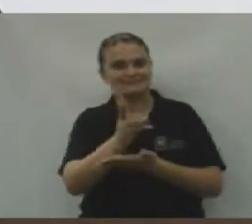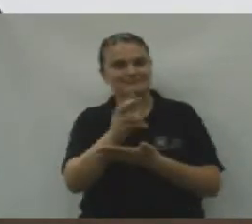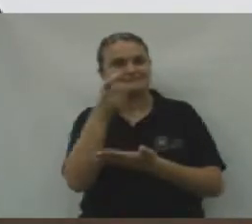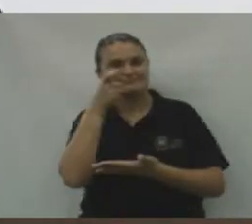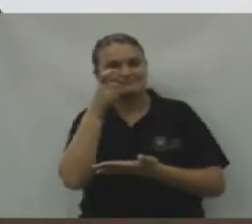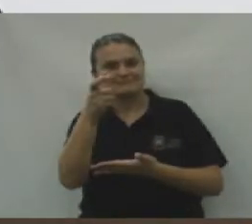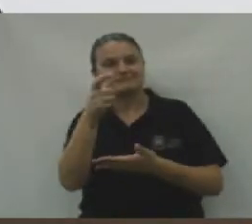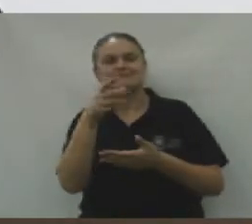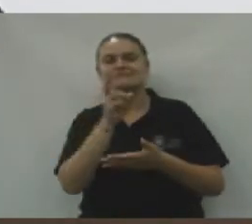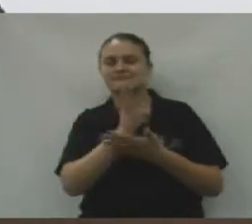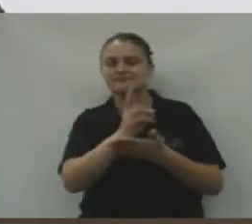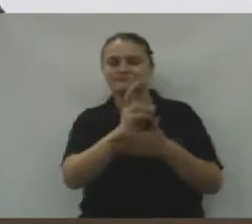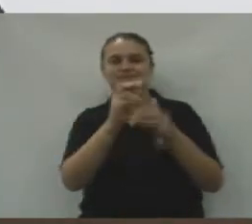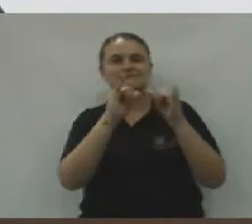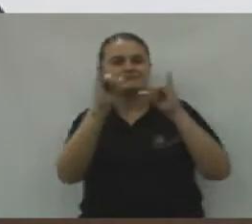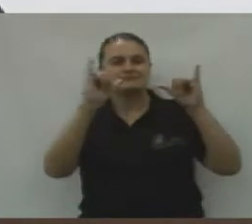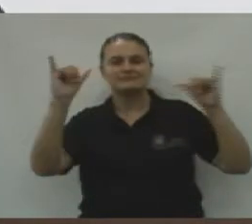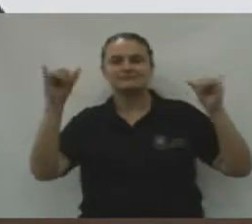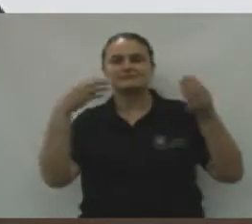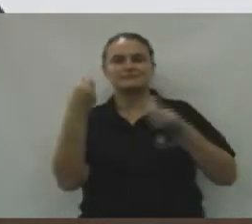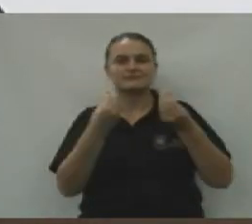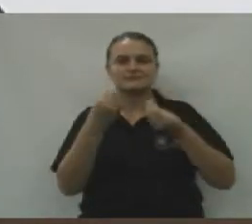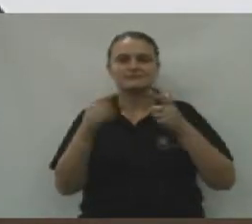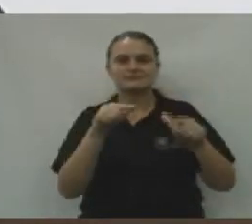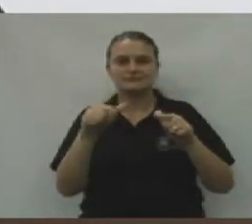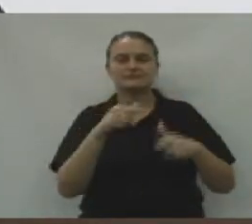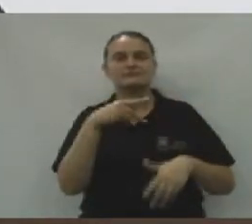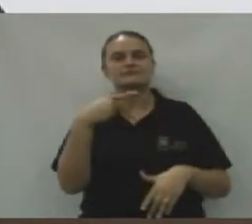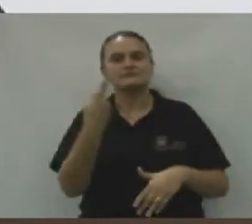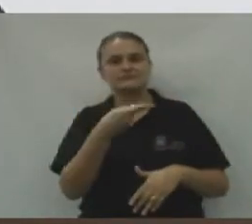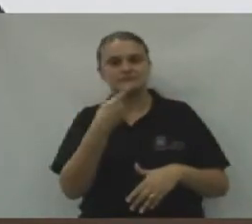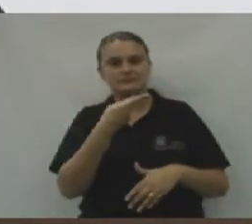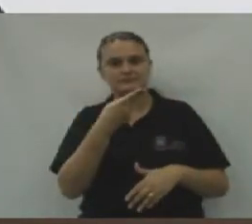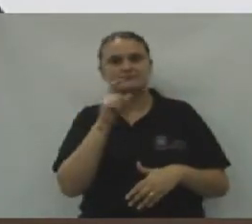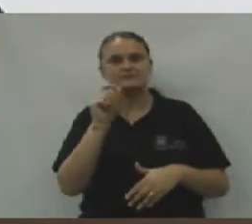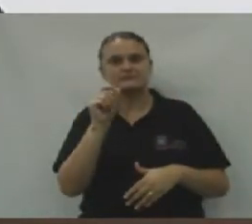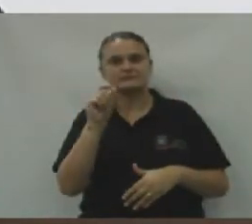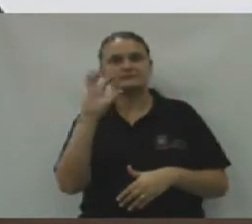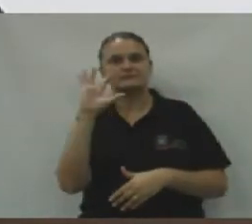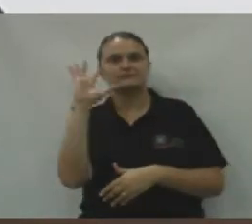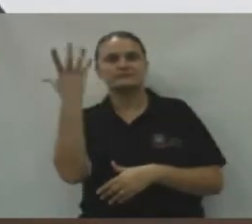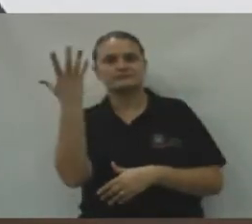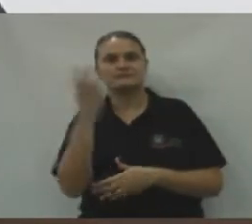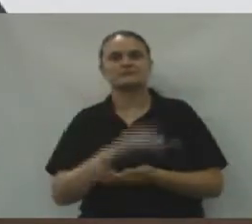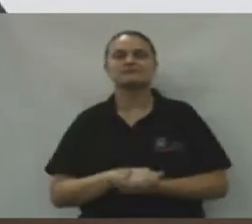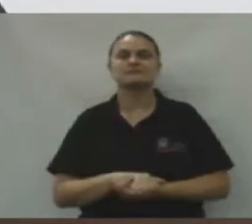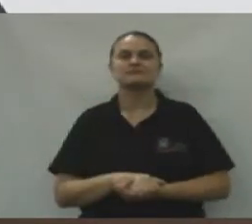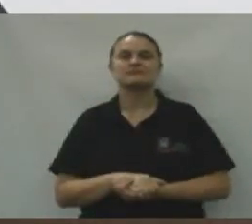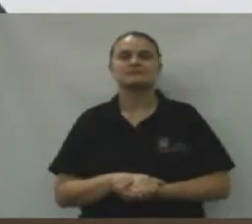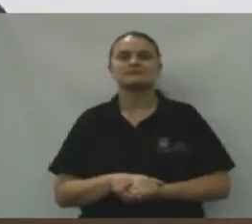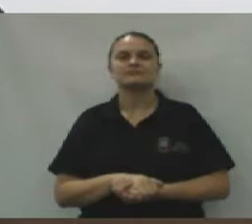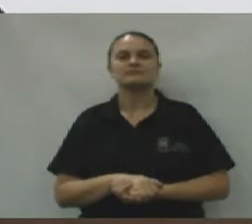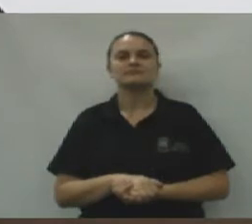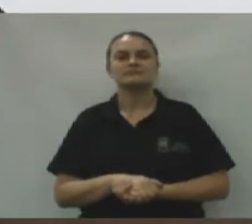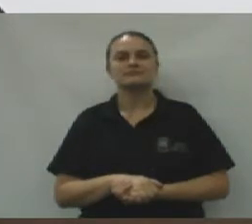que divulga o nosso trabalho e que fala daquilo que está acontecendo.